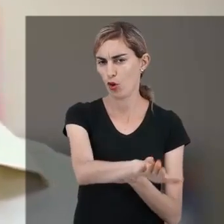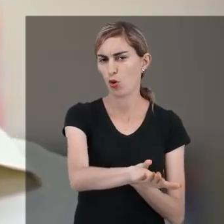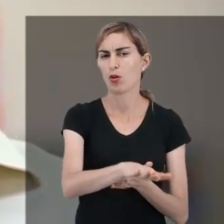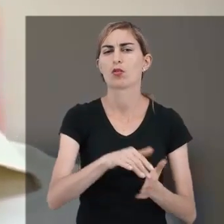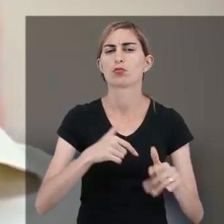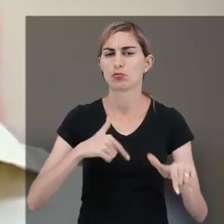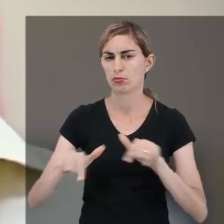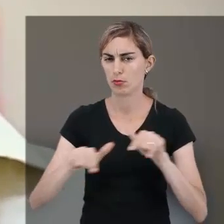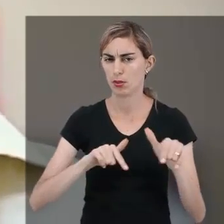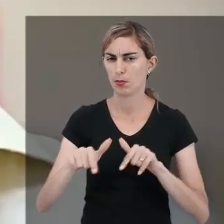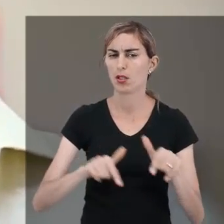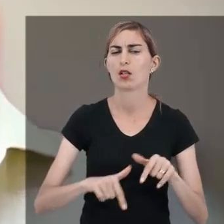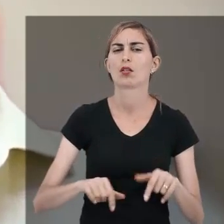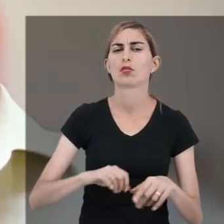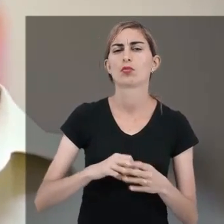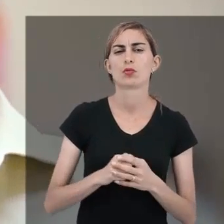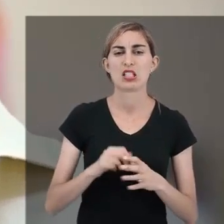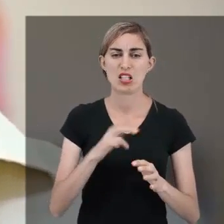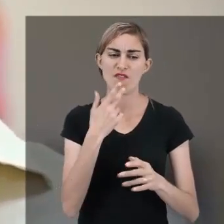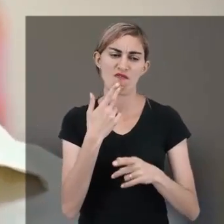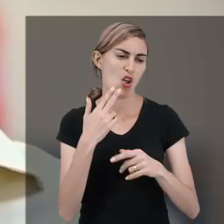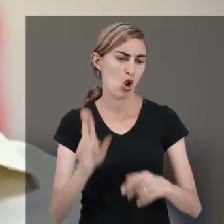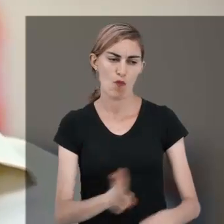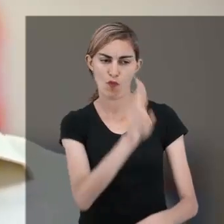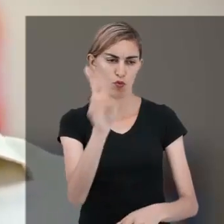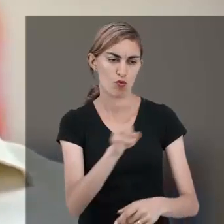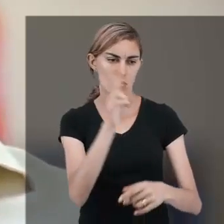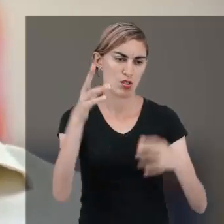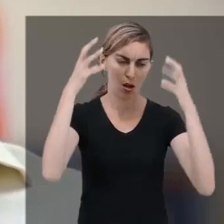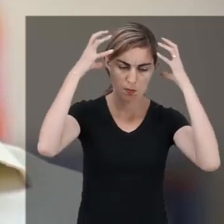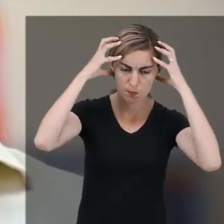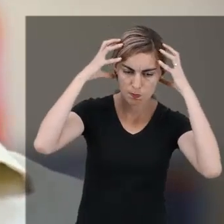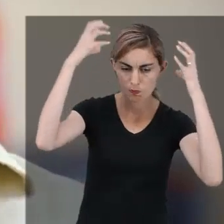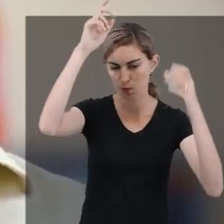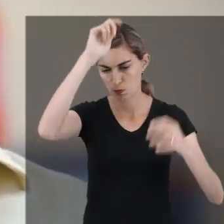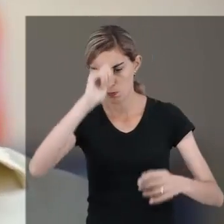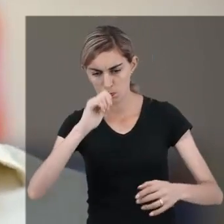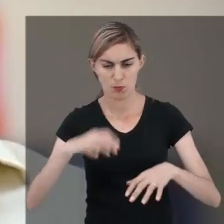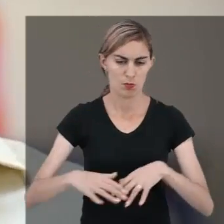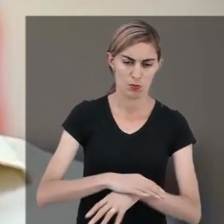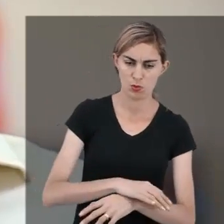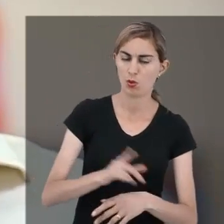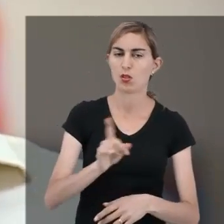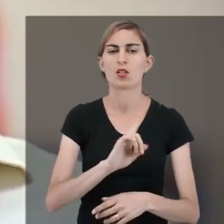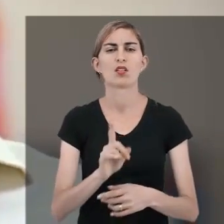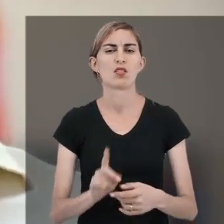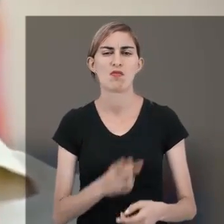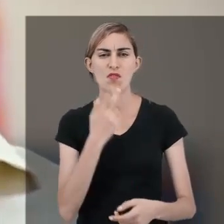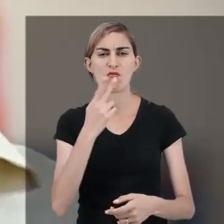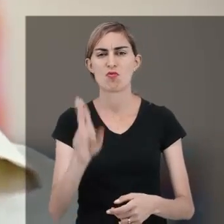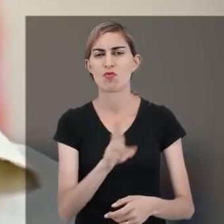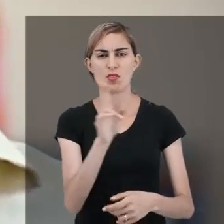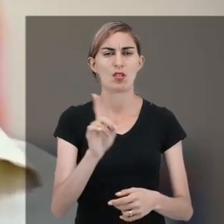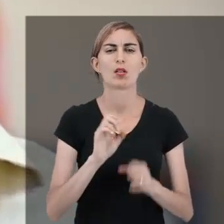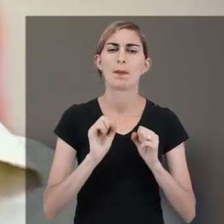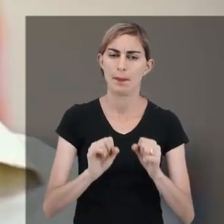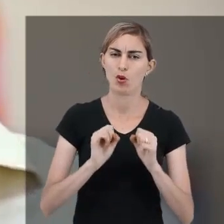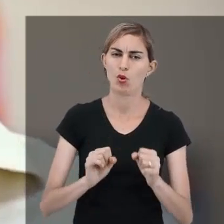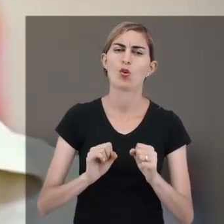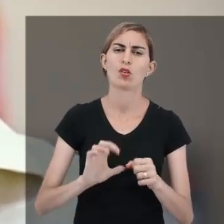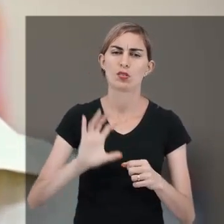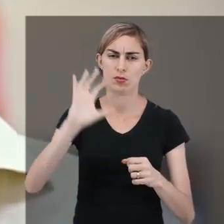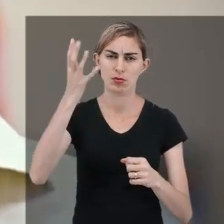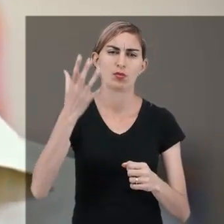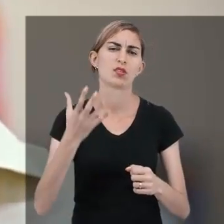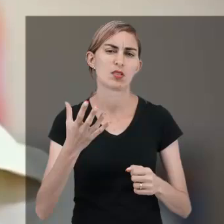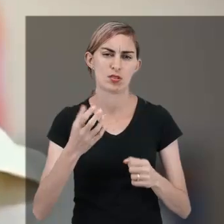utilização. Ele não pode dizer pura e simplesmente que não vai utilizar. Caso esteja afetando o trabalhador, aí sim a gente pode